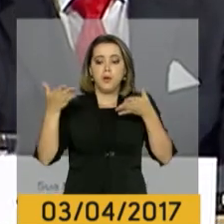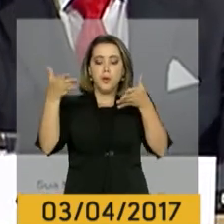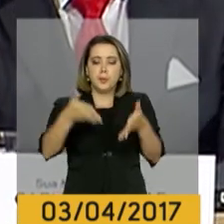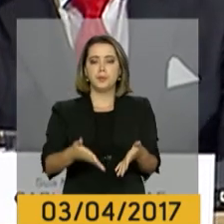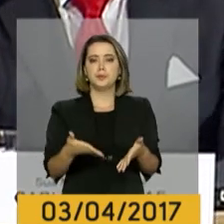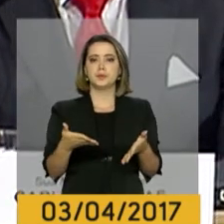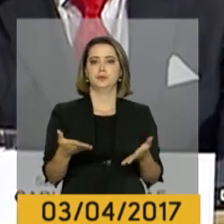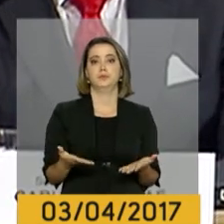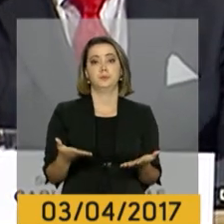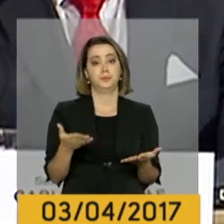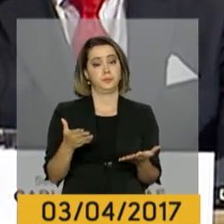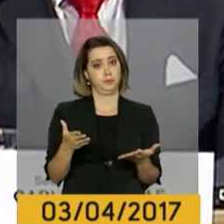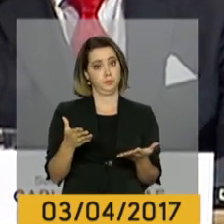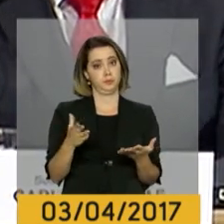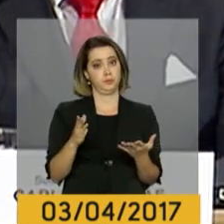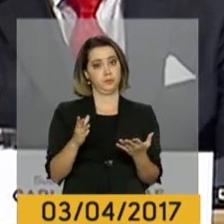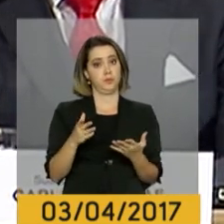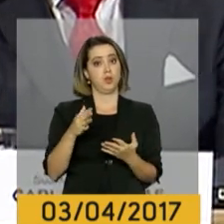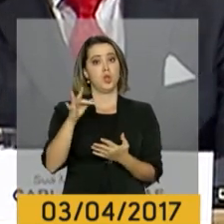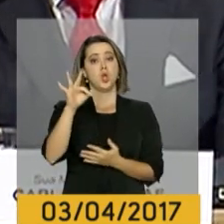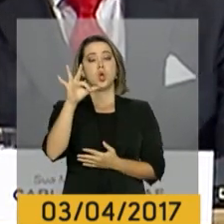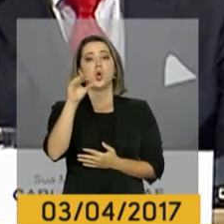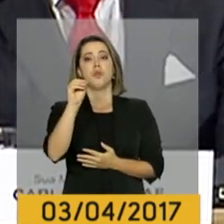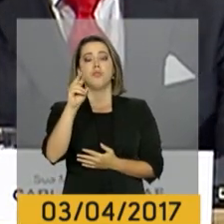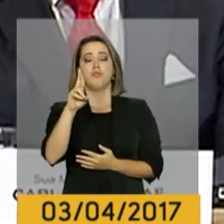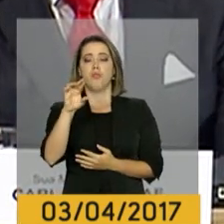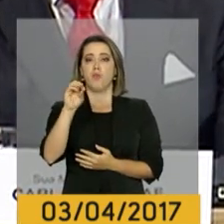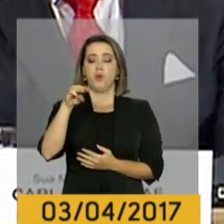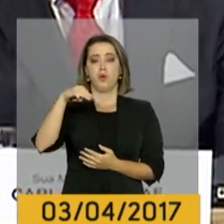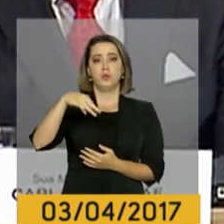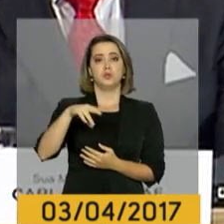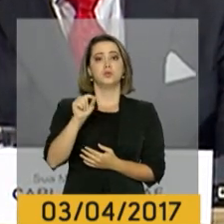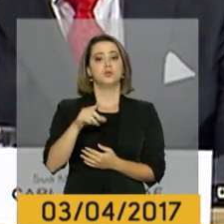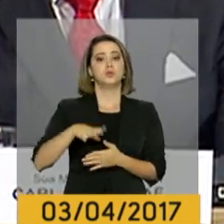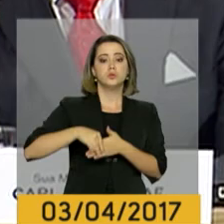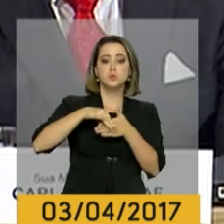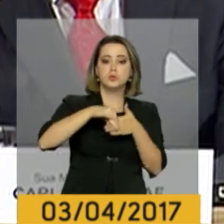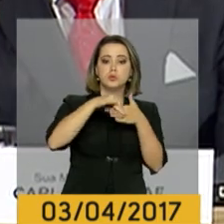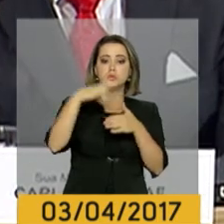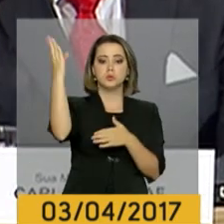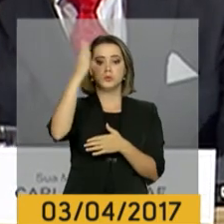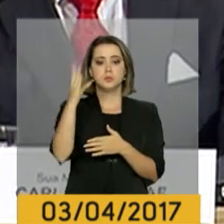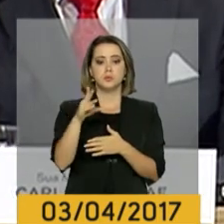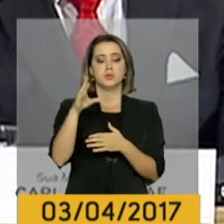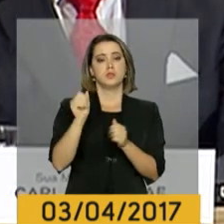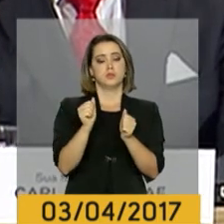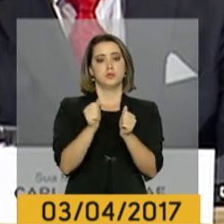participo do Fórum de Líderes Empresariais